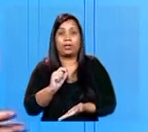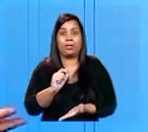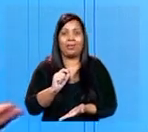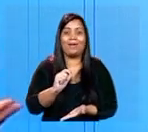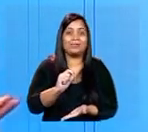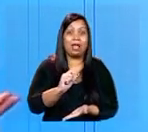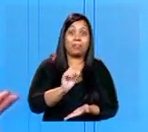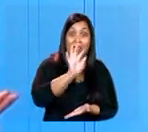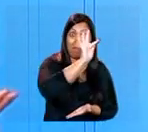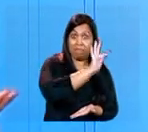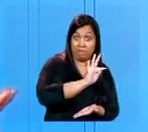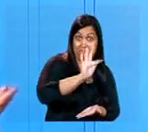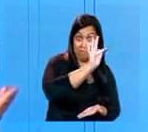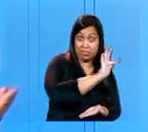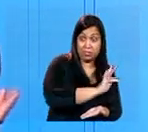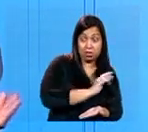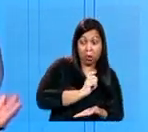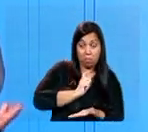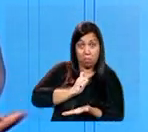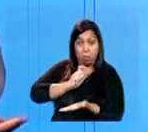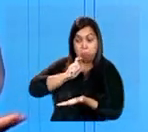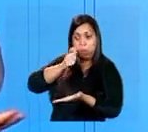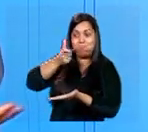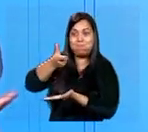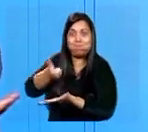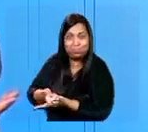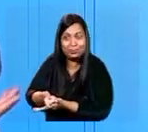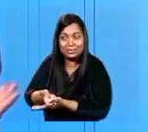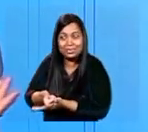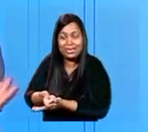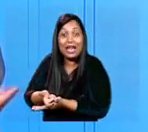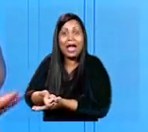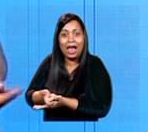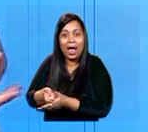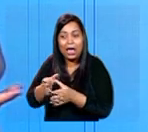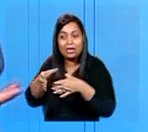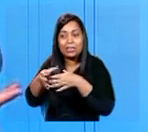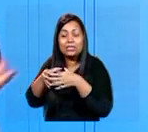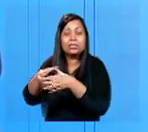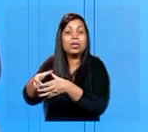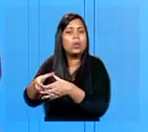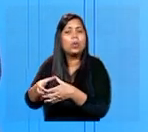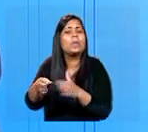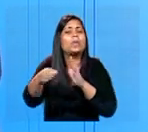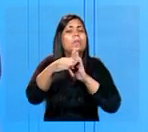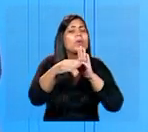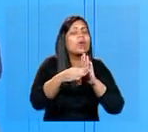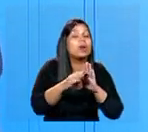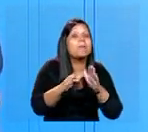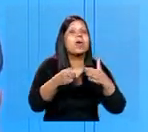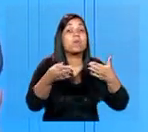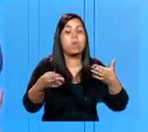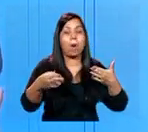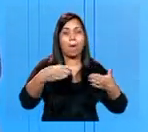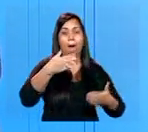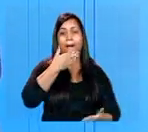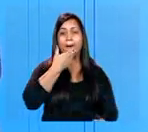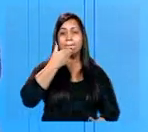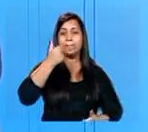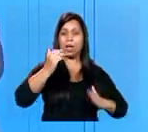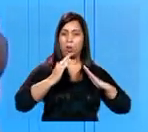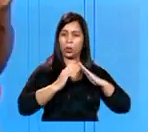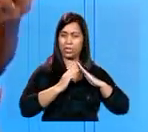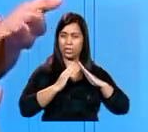dessa assistência através do governo federal, ligado ao programa que chama Programa Melhor em Casa, que tem normativa